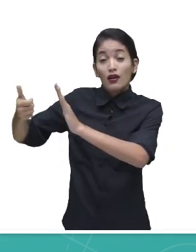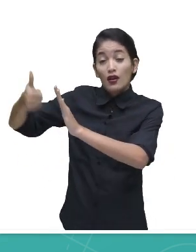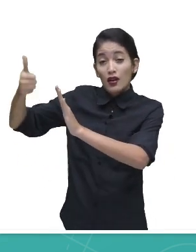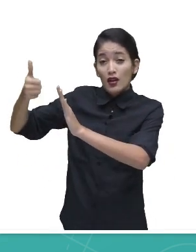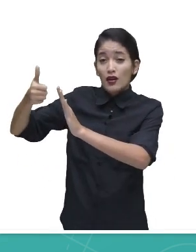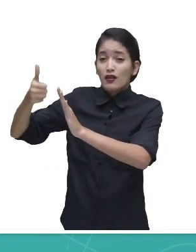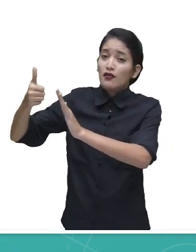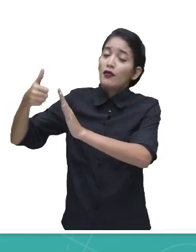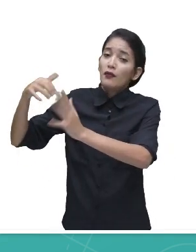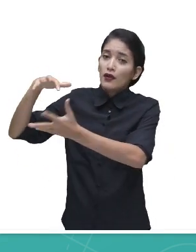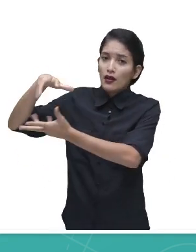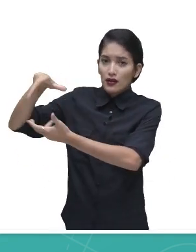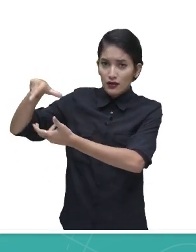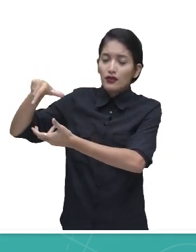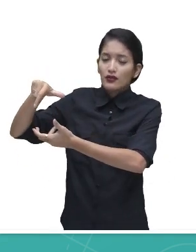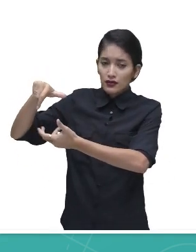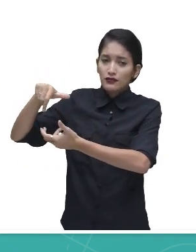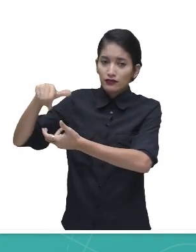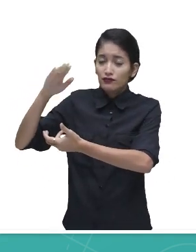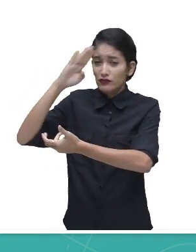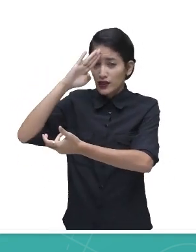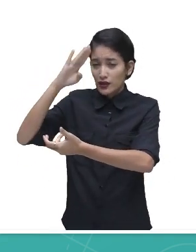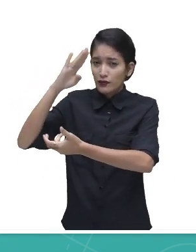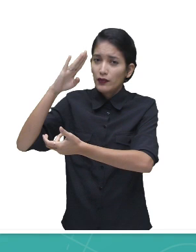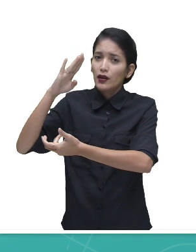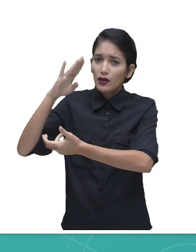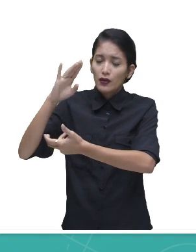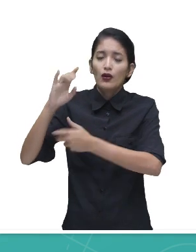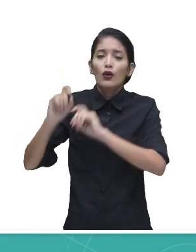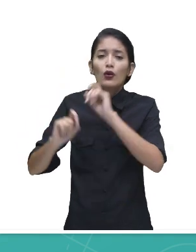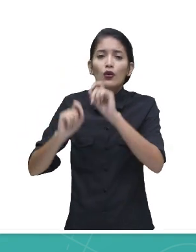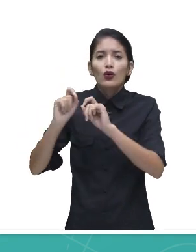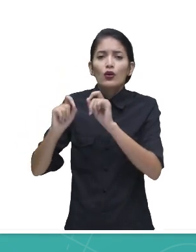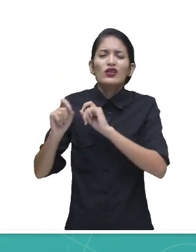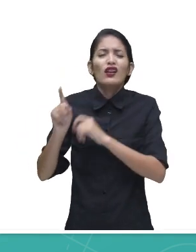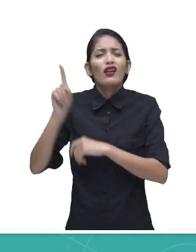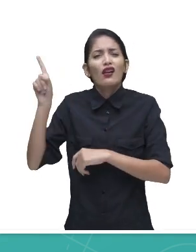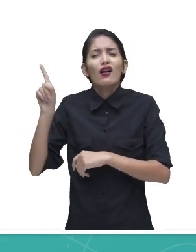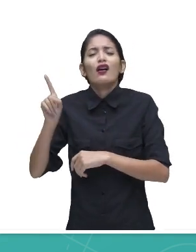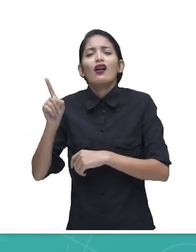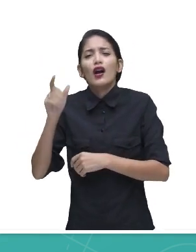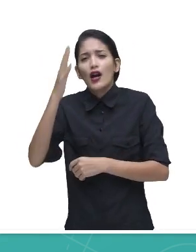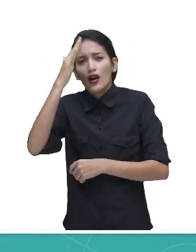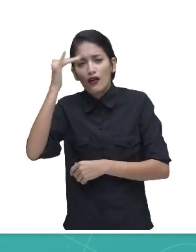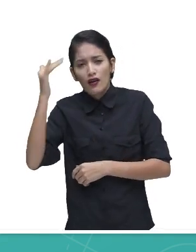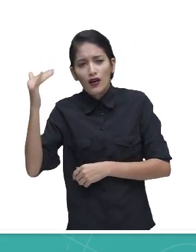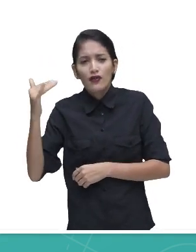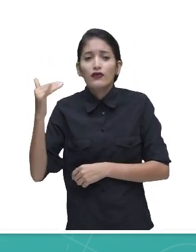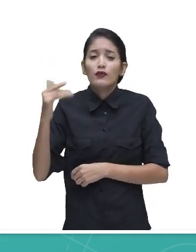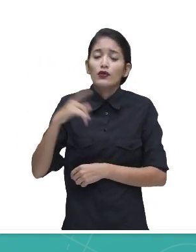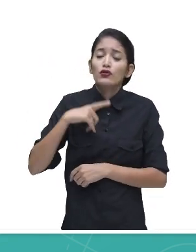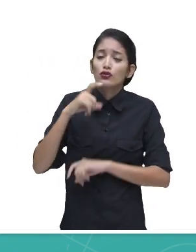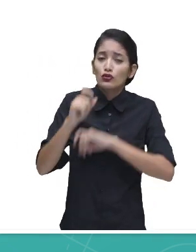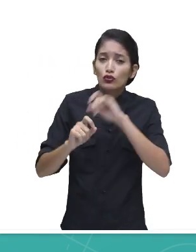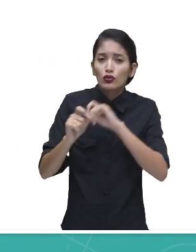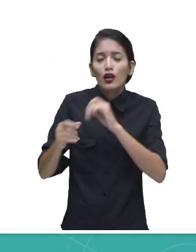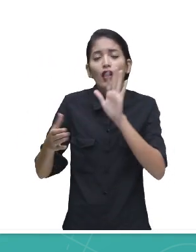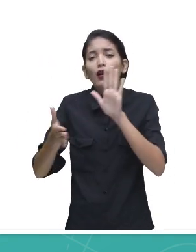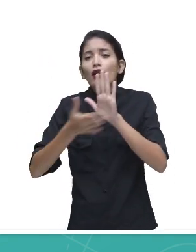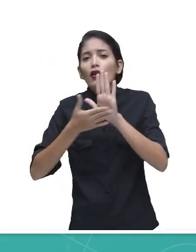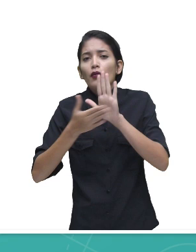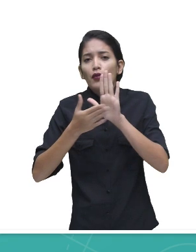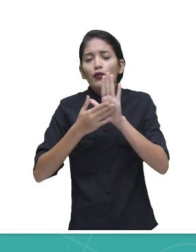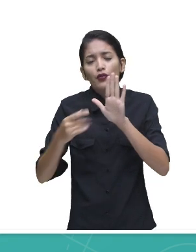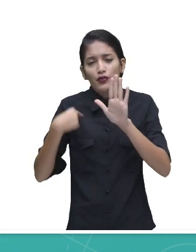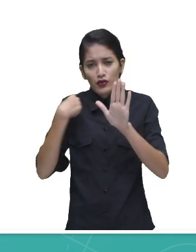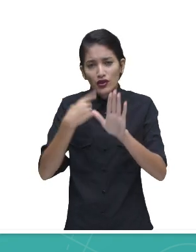centro é o geocêntrico, que é o modelo que o Ptolomeu, lá na antiga Grécia, ele propôs, né, pra